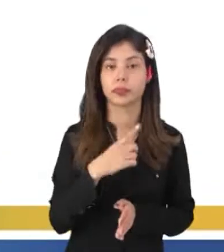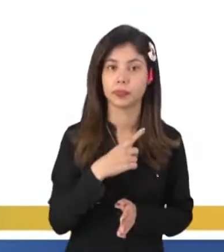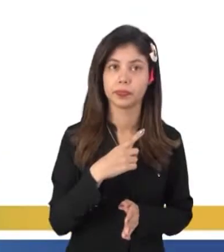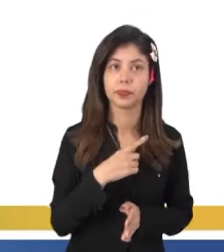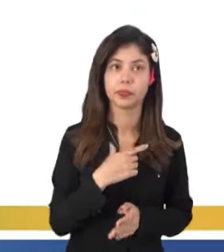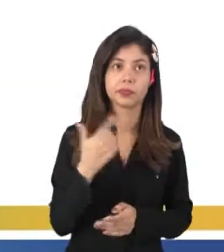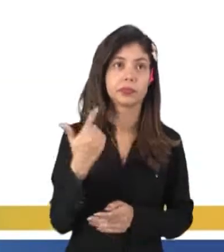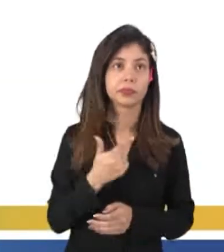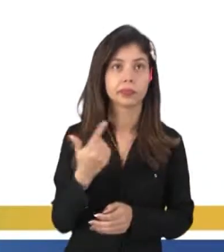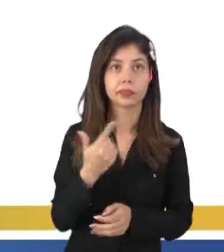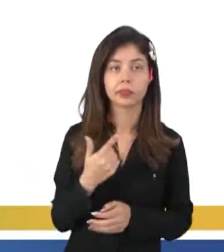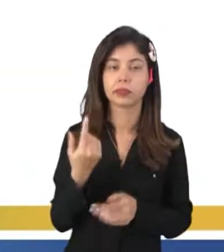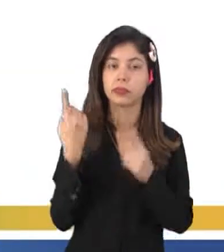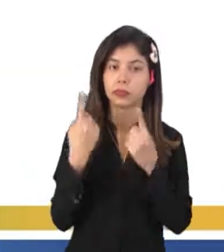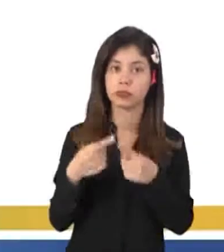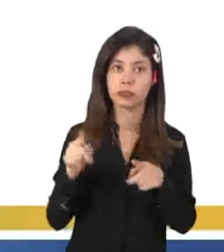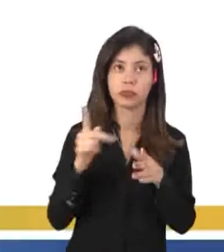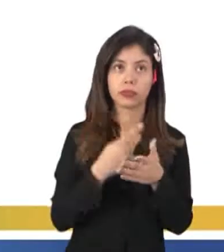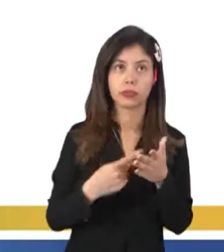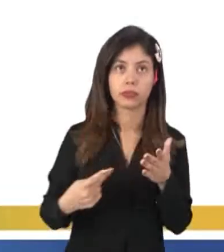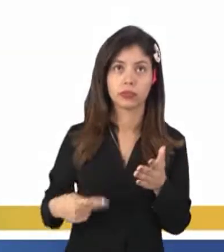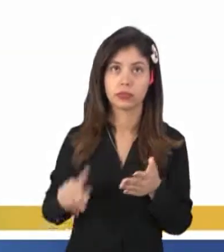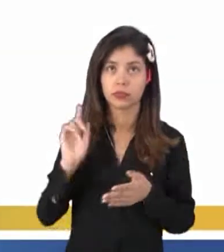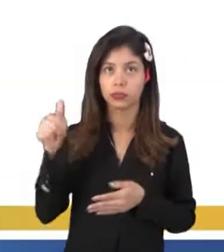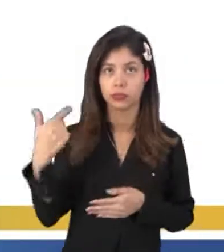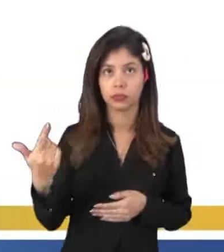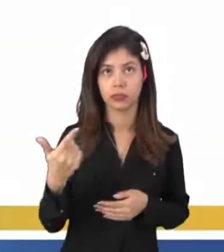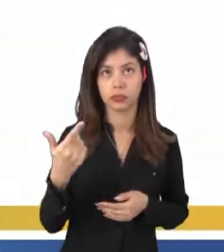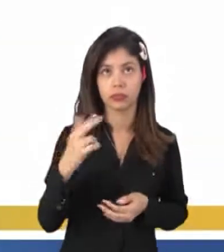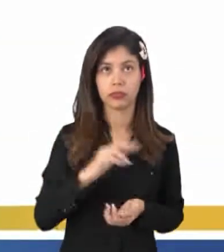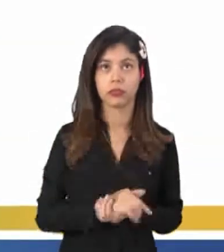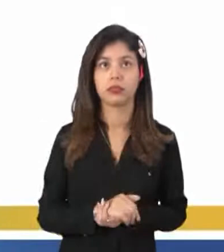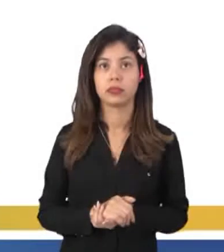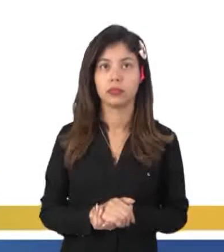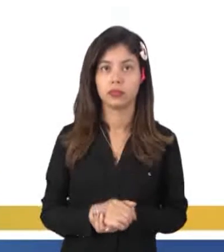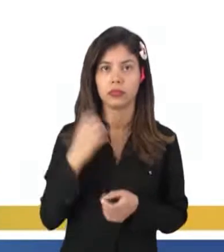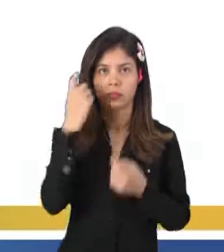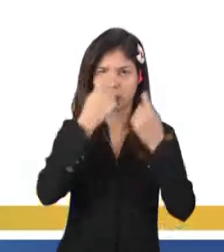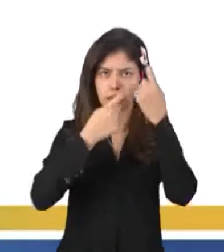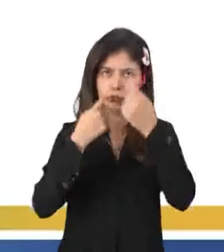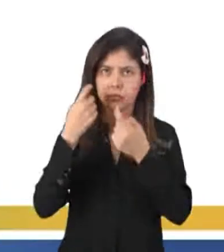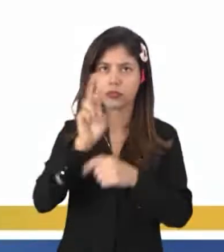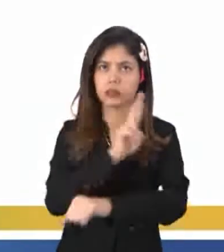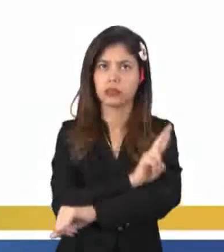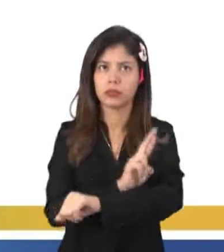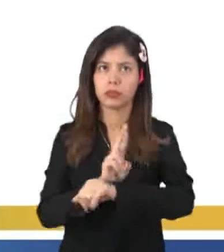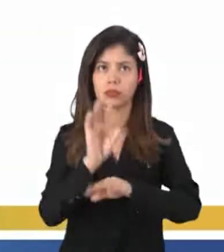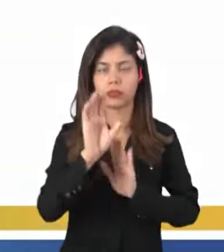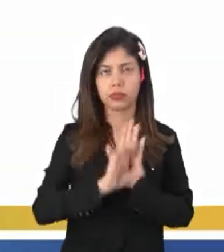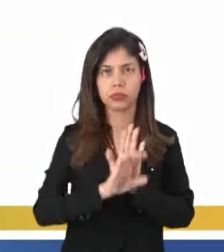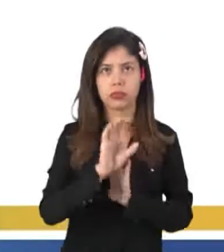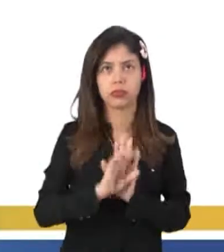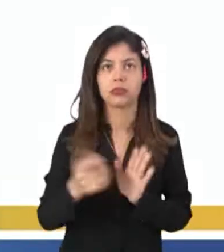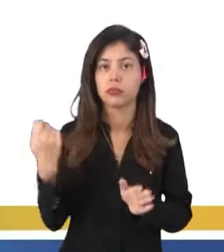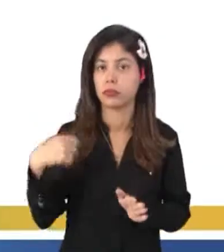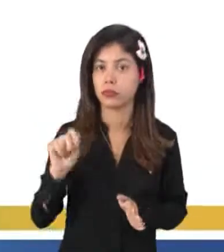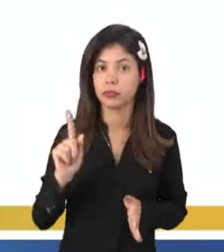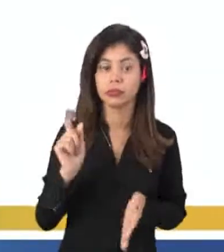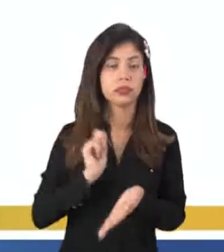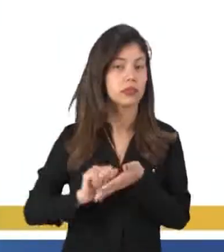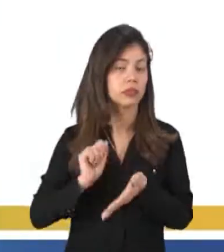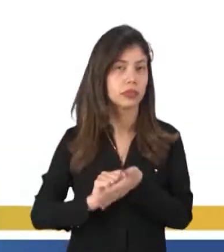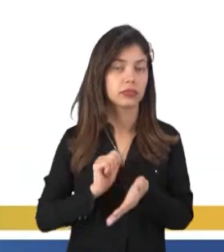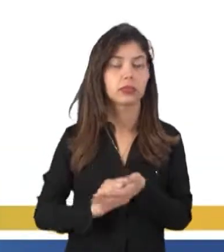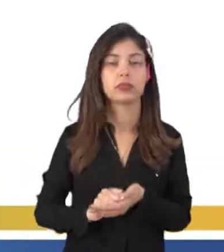No item 2 aí, música, poesias, rituais, entre outras formas de artes, expressam conceitos religiosos que não dependem da